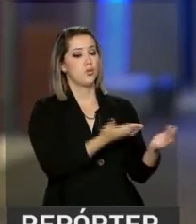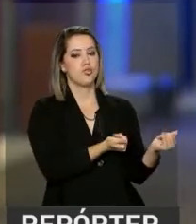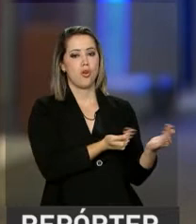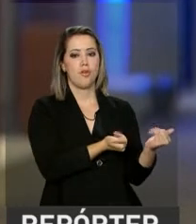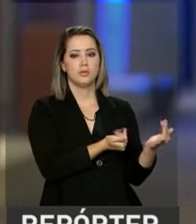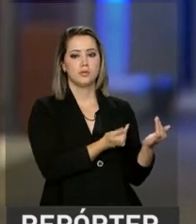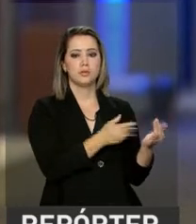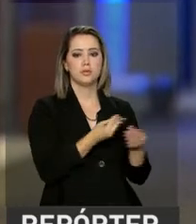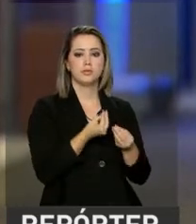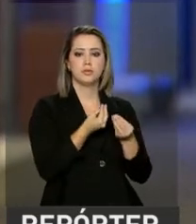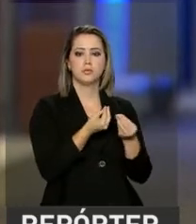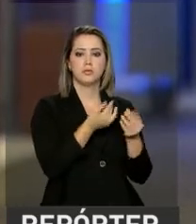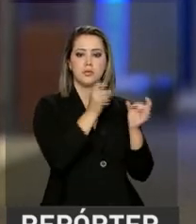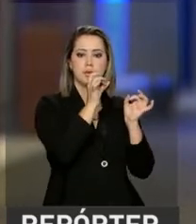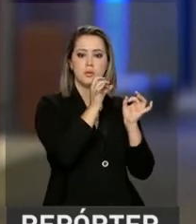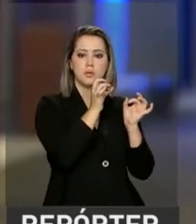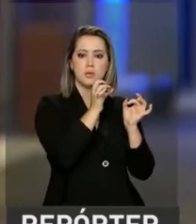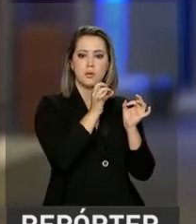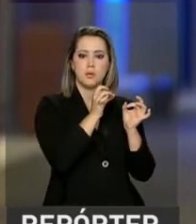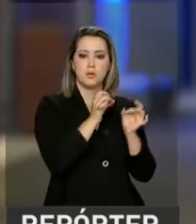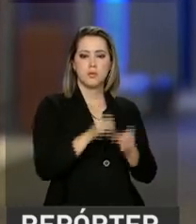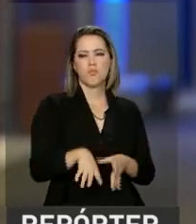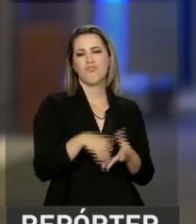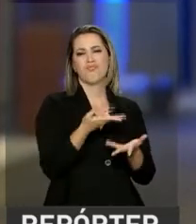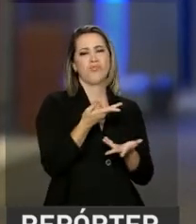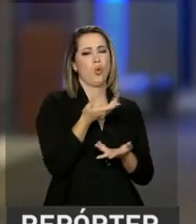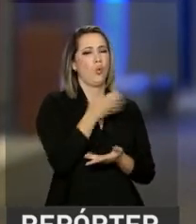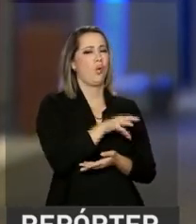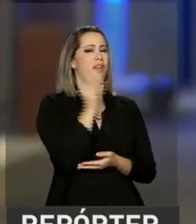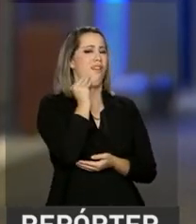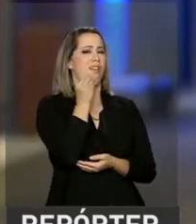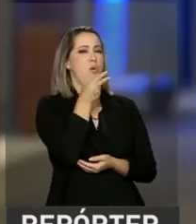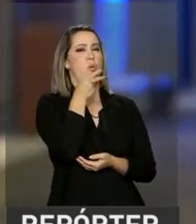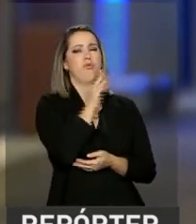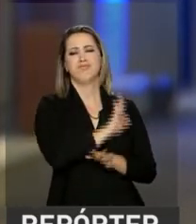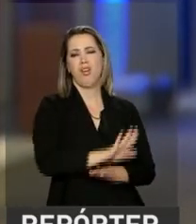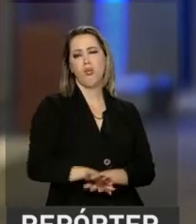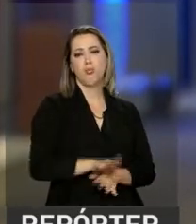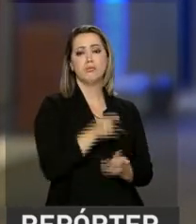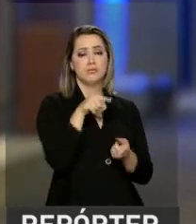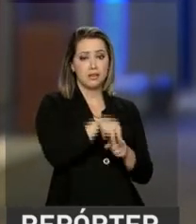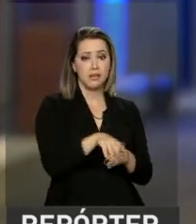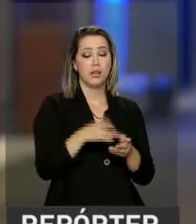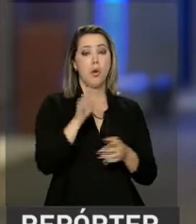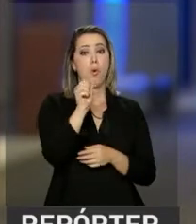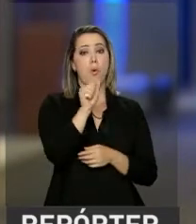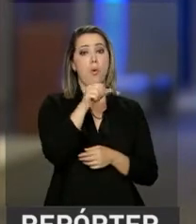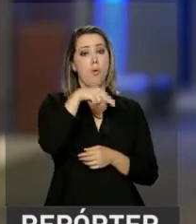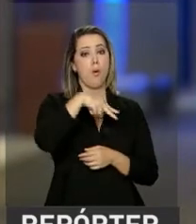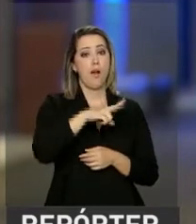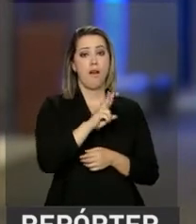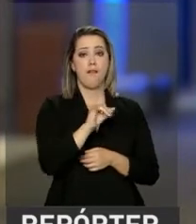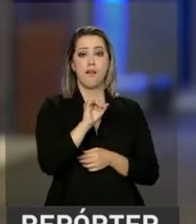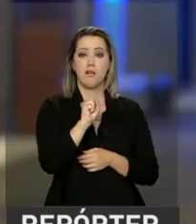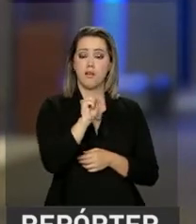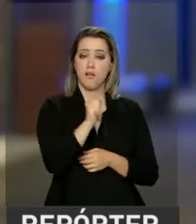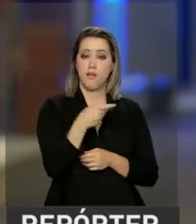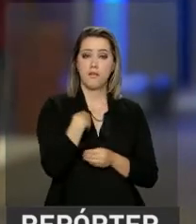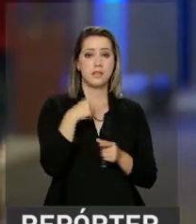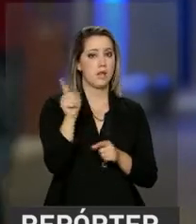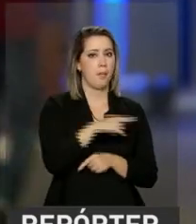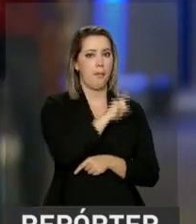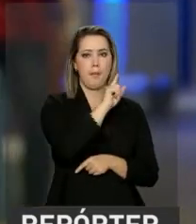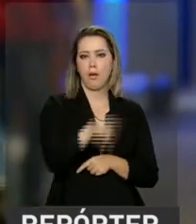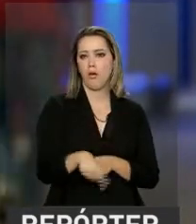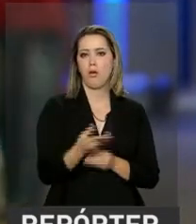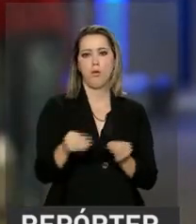jovens, deixem de experimentar o cigarro. Por isso, a Anvisa proibiu aditivos nos cigarros de